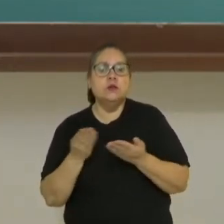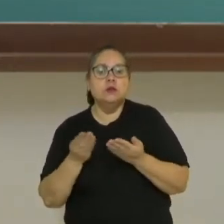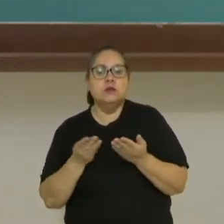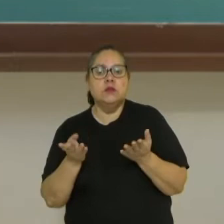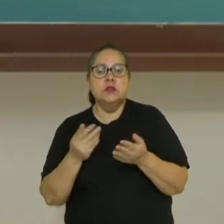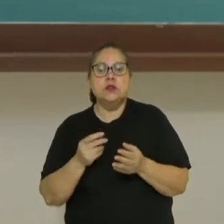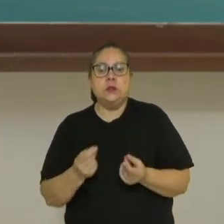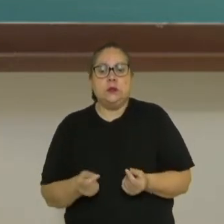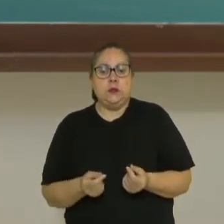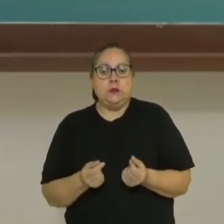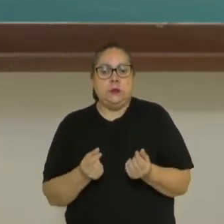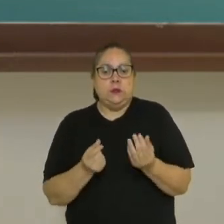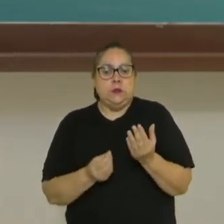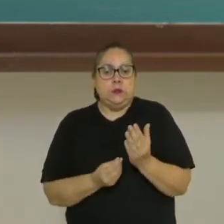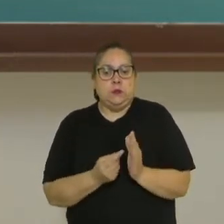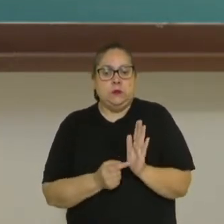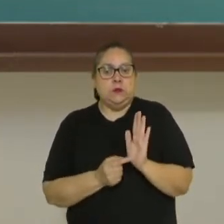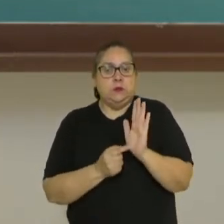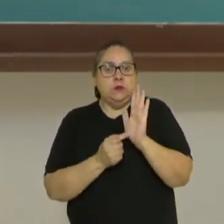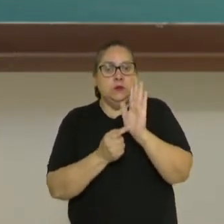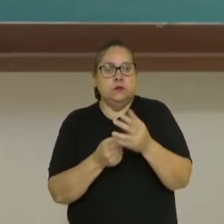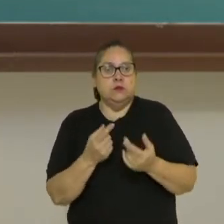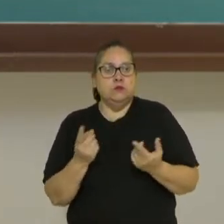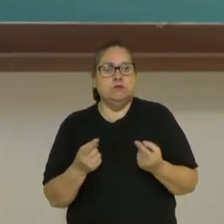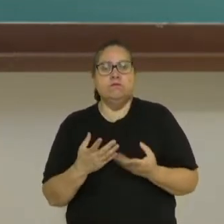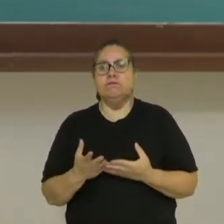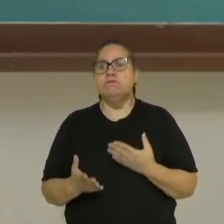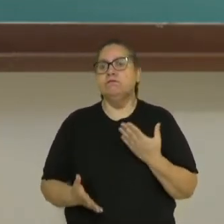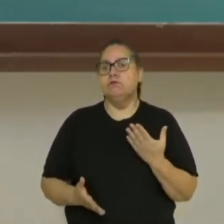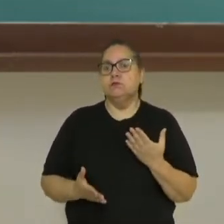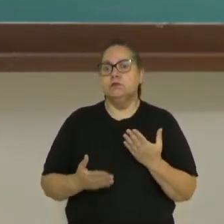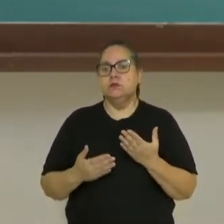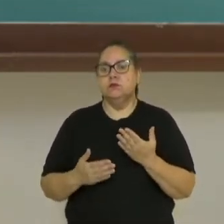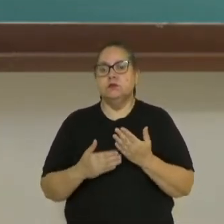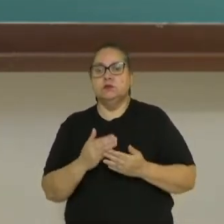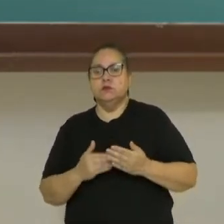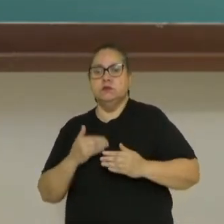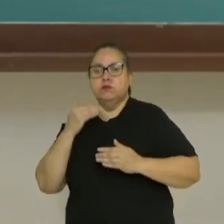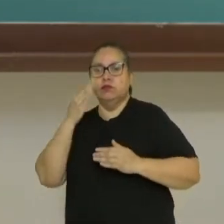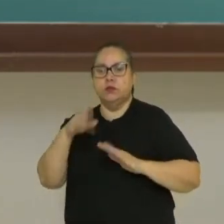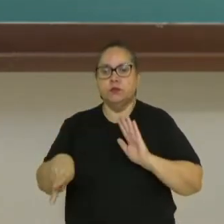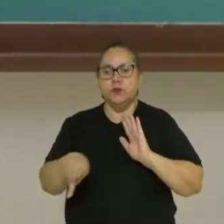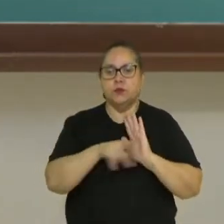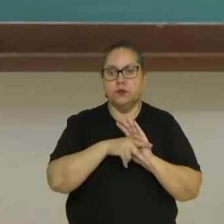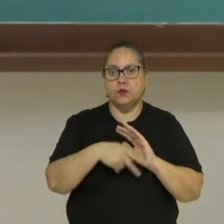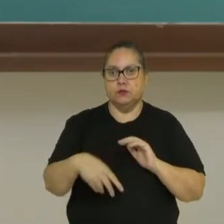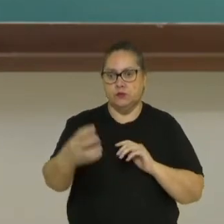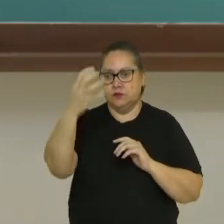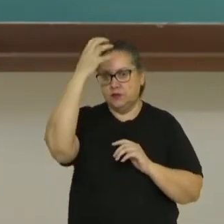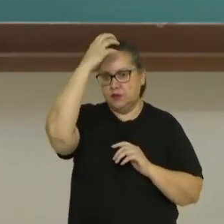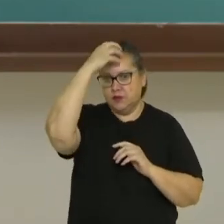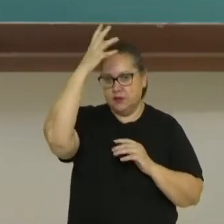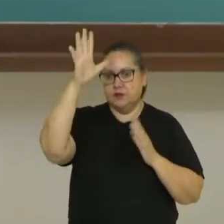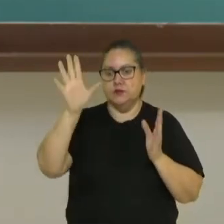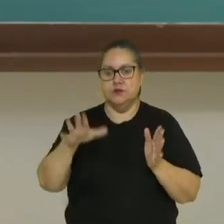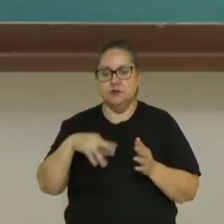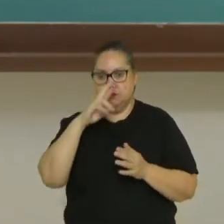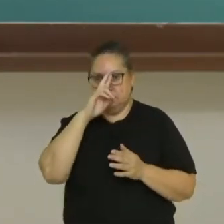ganhando tanto destaque que muitas vezes eles ultrapassaram os próprios senhores feudais em questão